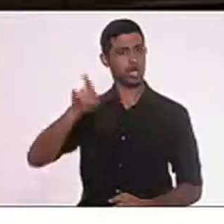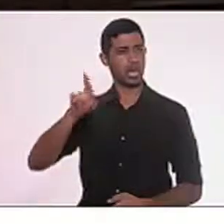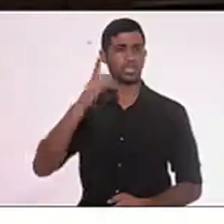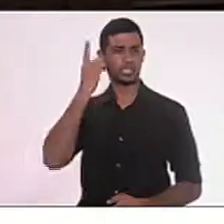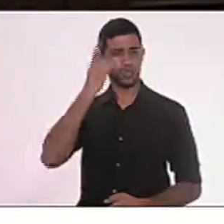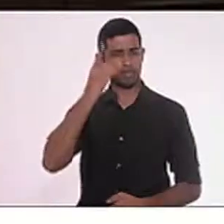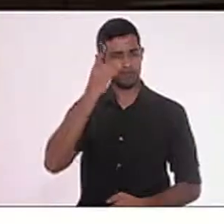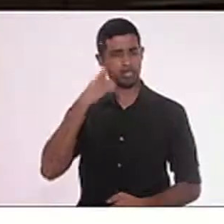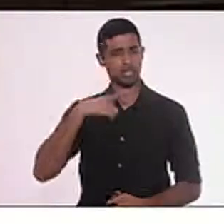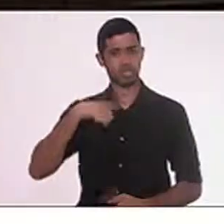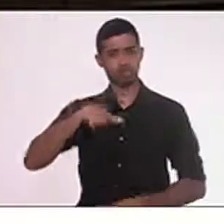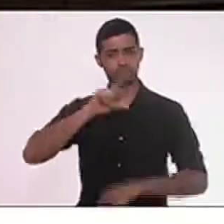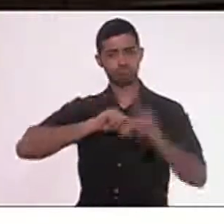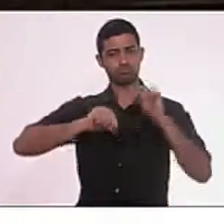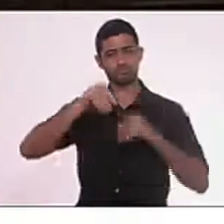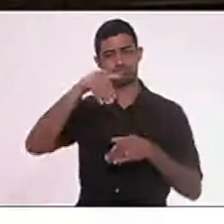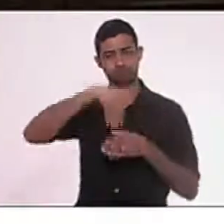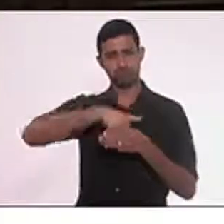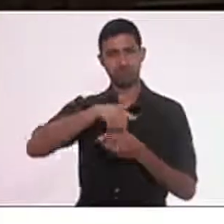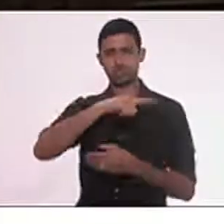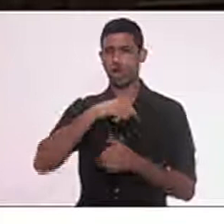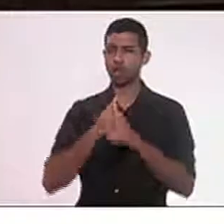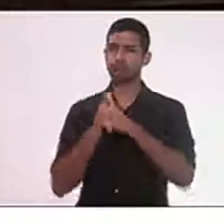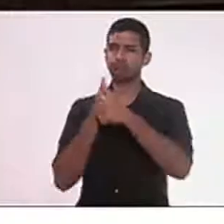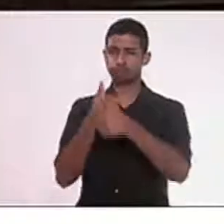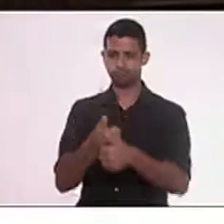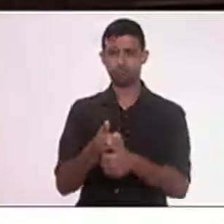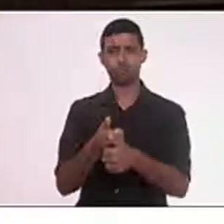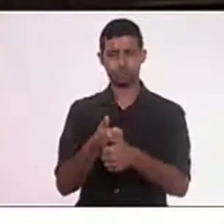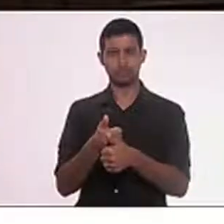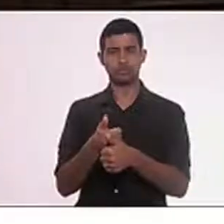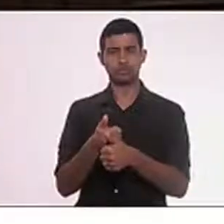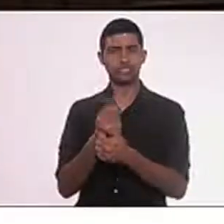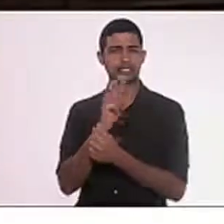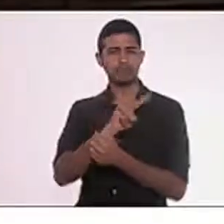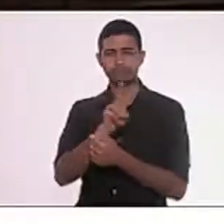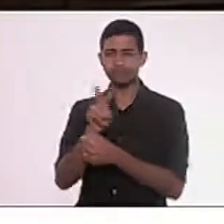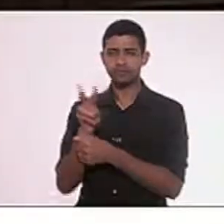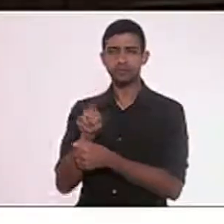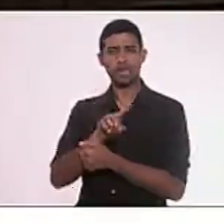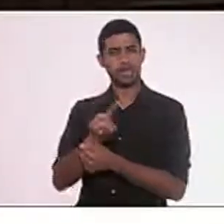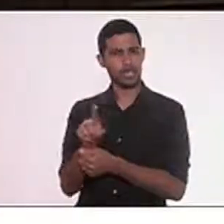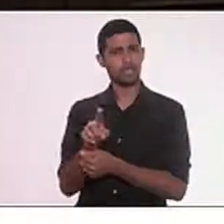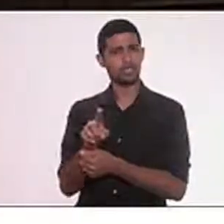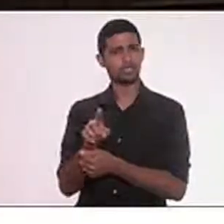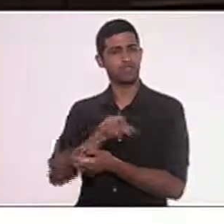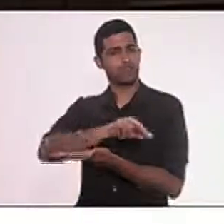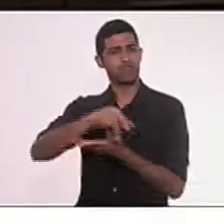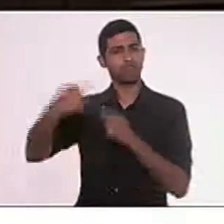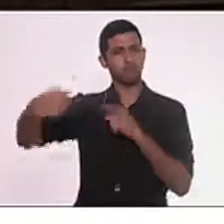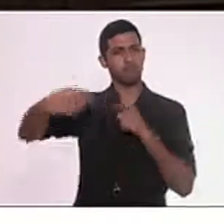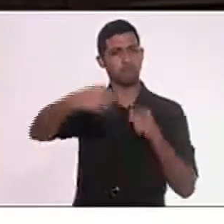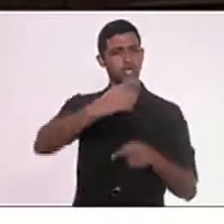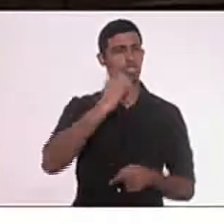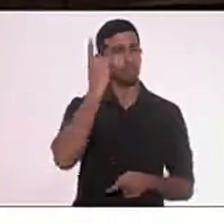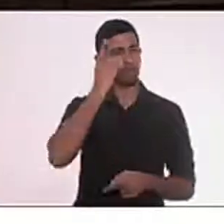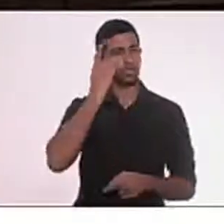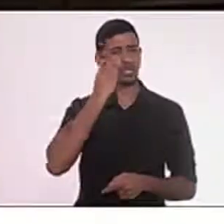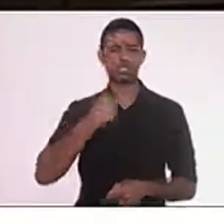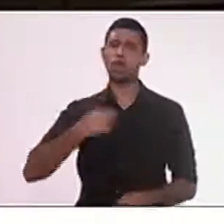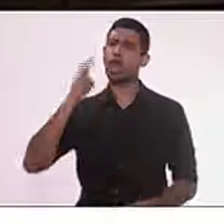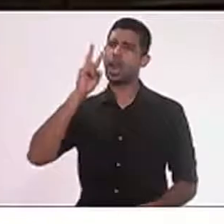eleição proporcional, certamente acompanhamos de perto as campanhas majoritárias dos nossos candidatos e candidatas, e eu me